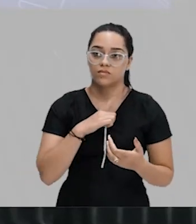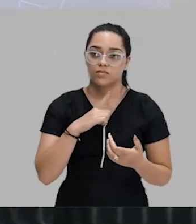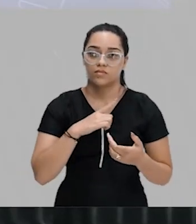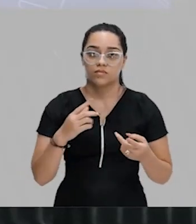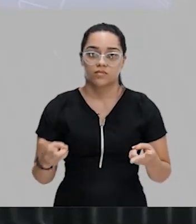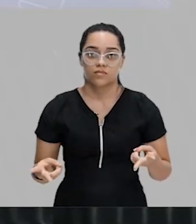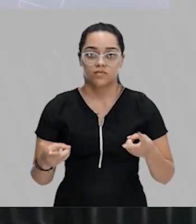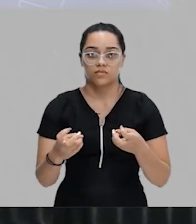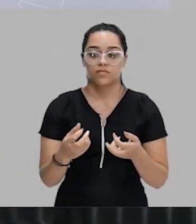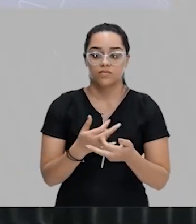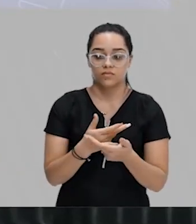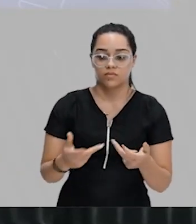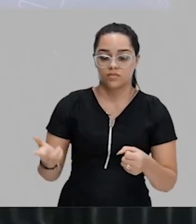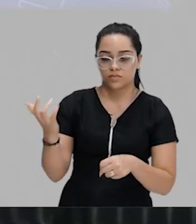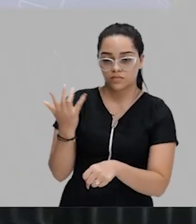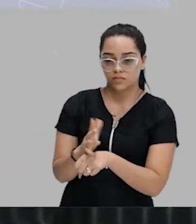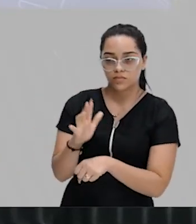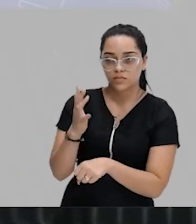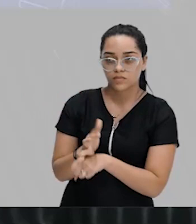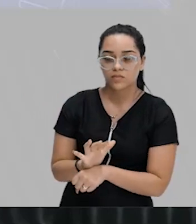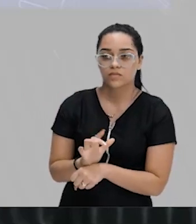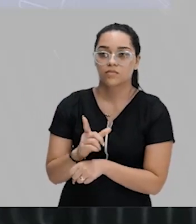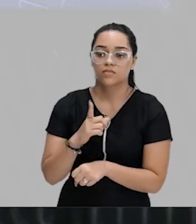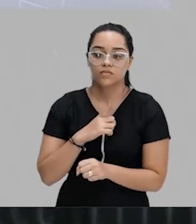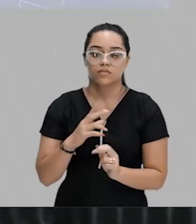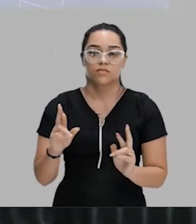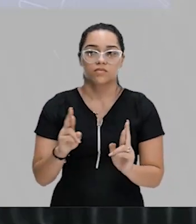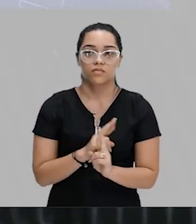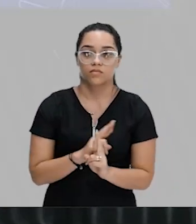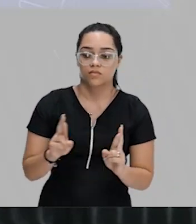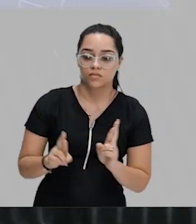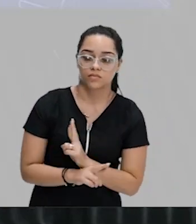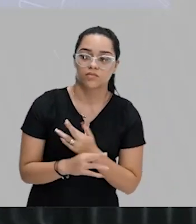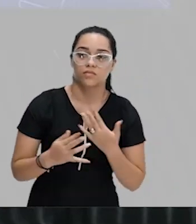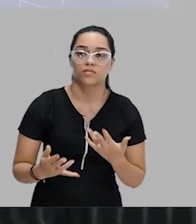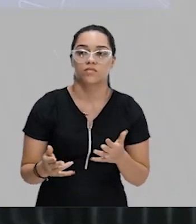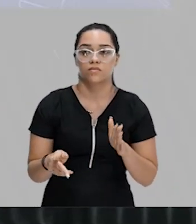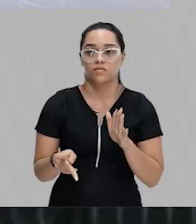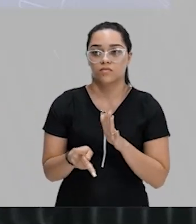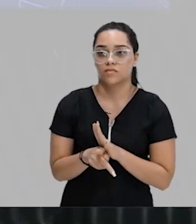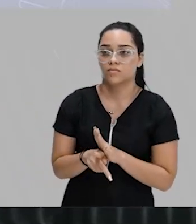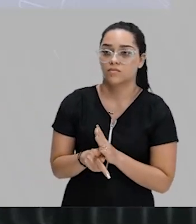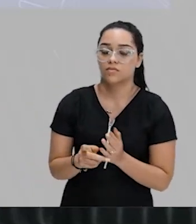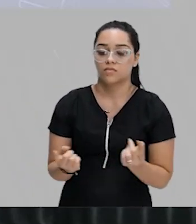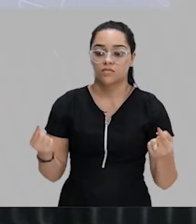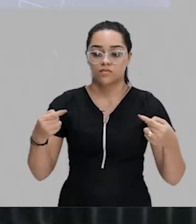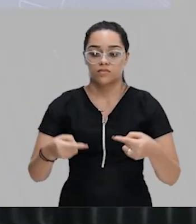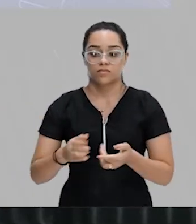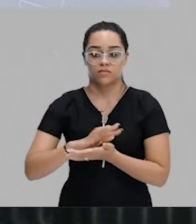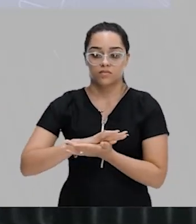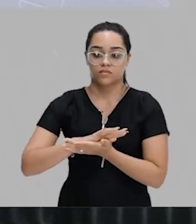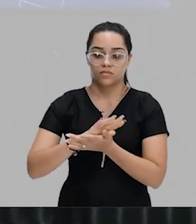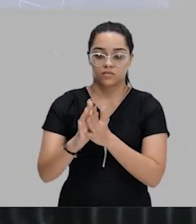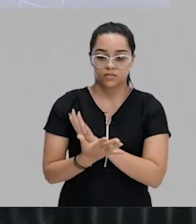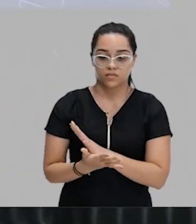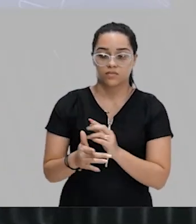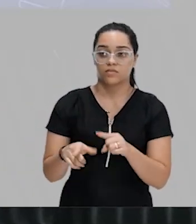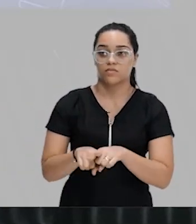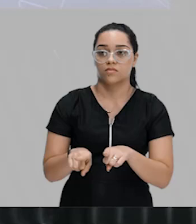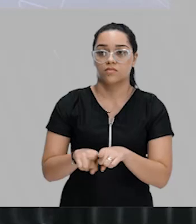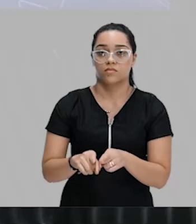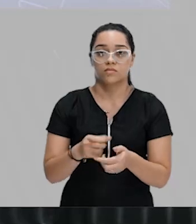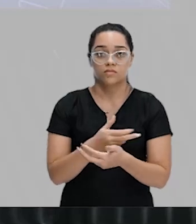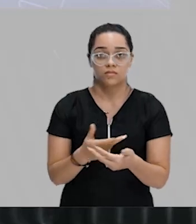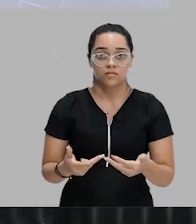observar as ações, evidentemente, em relação à questão contra o preconceito, os